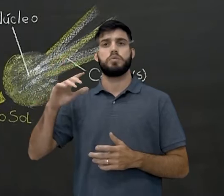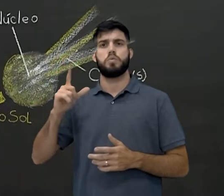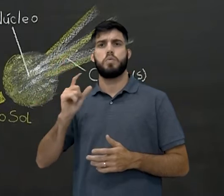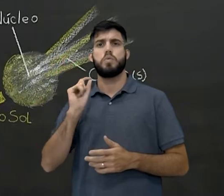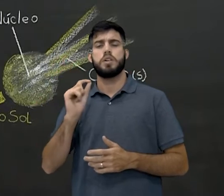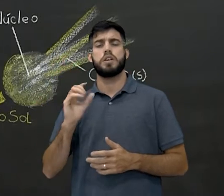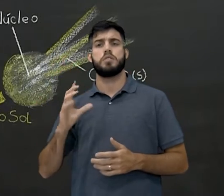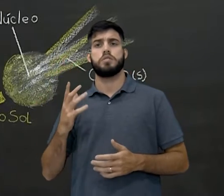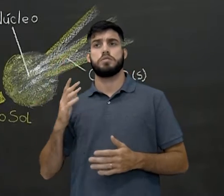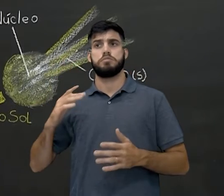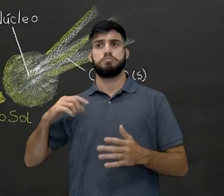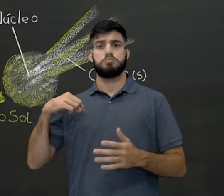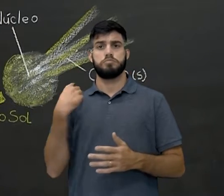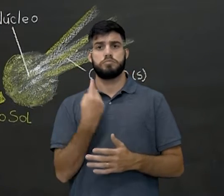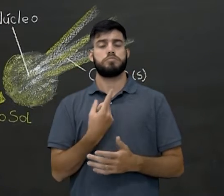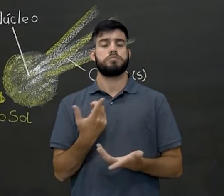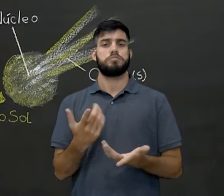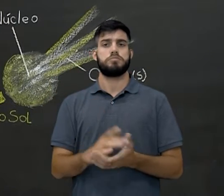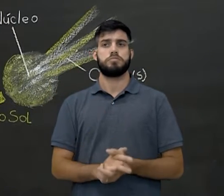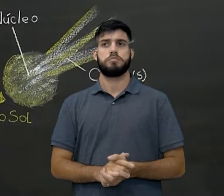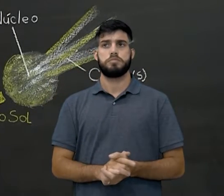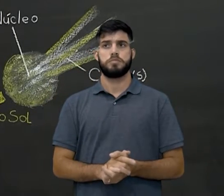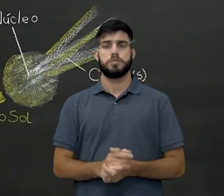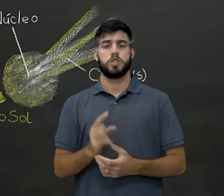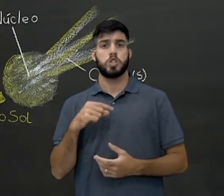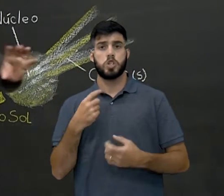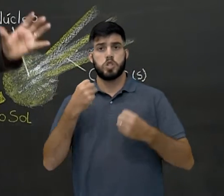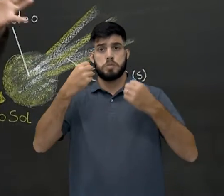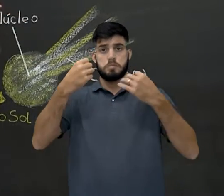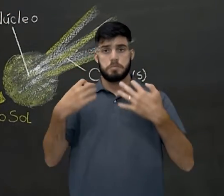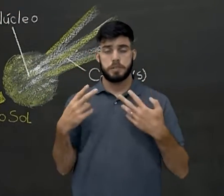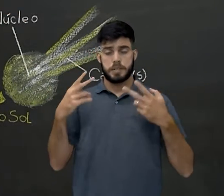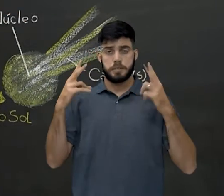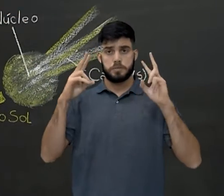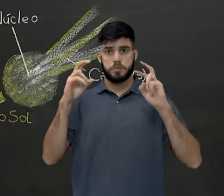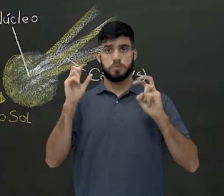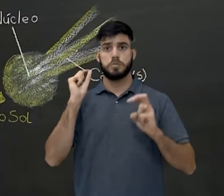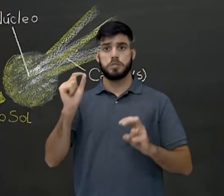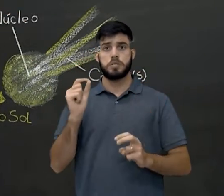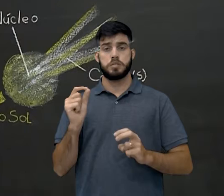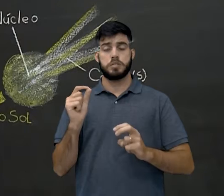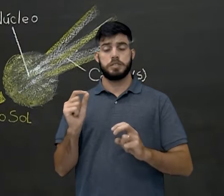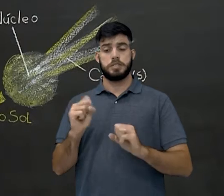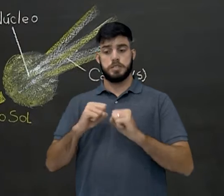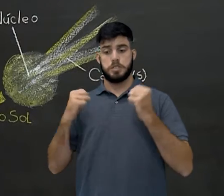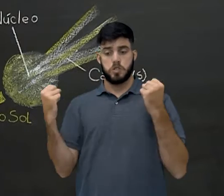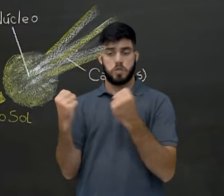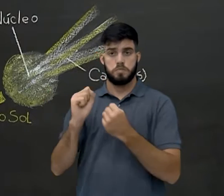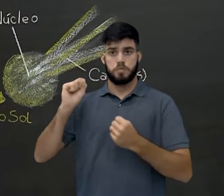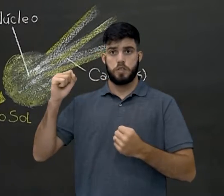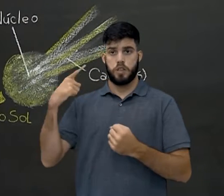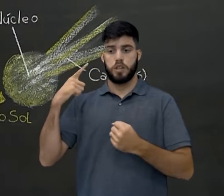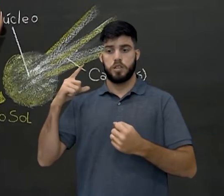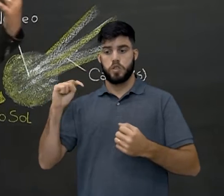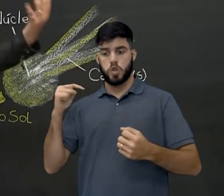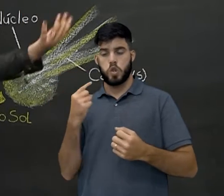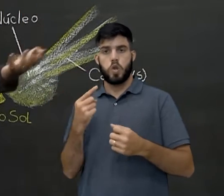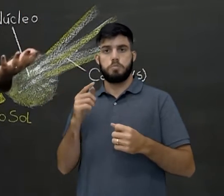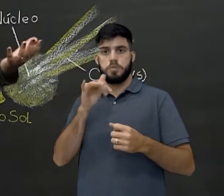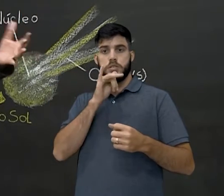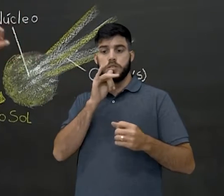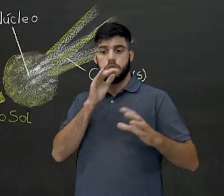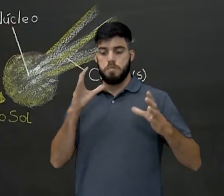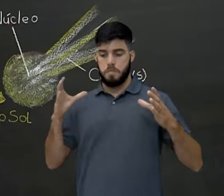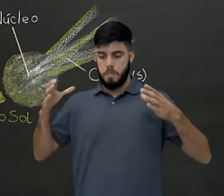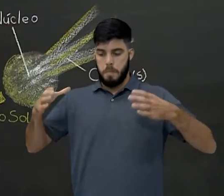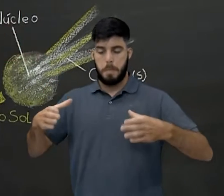acontecem nesse grande universo. Quando a gente fala de Sistema Solar, a gente está fazendo um zoom, um recorte no universo. Não é tudo